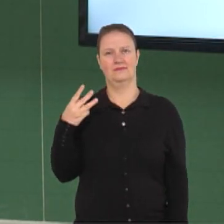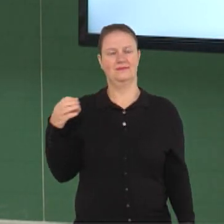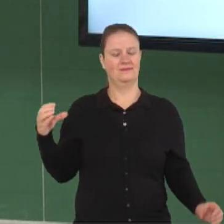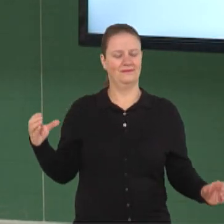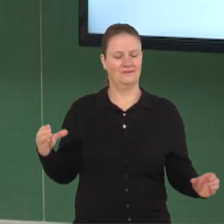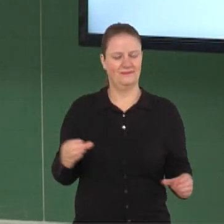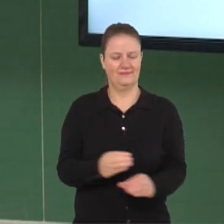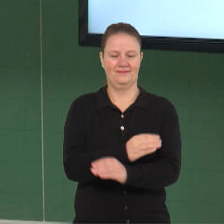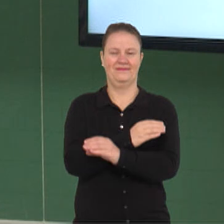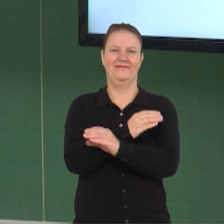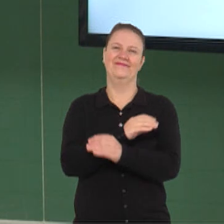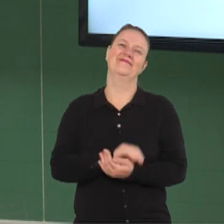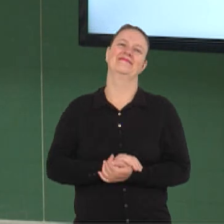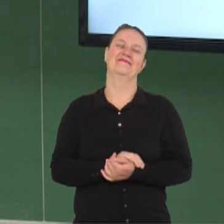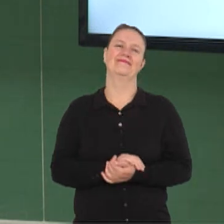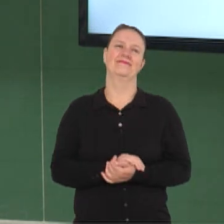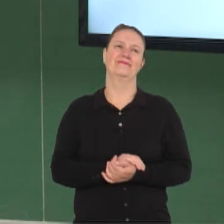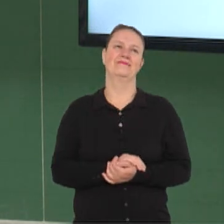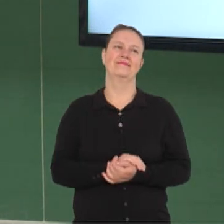53.